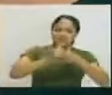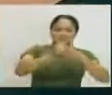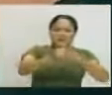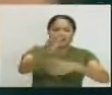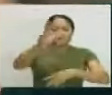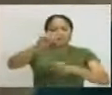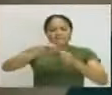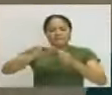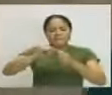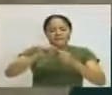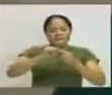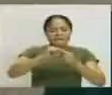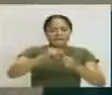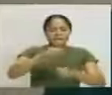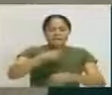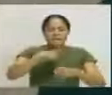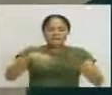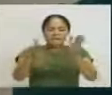É pertença.